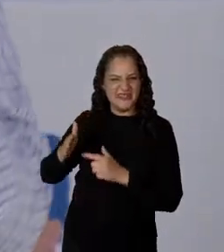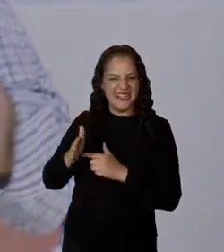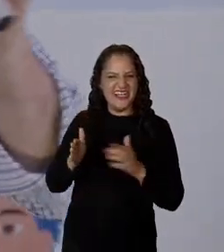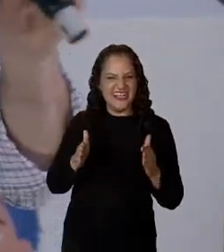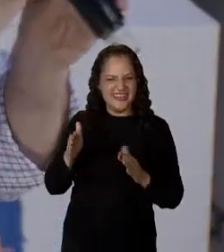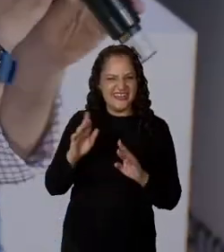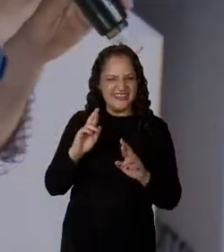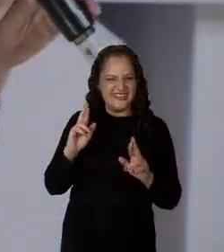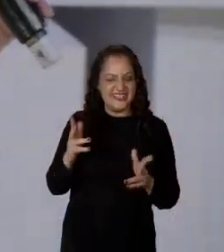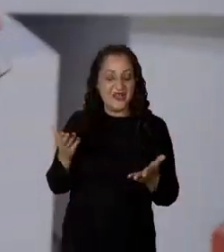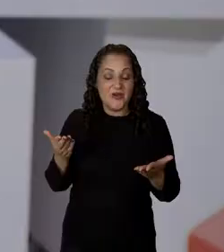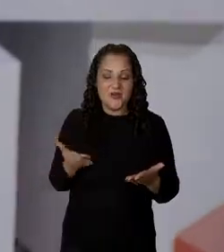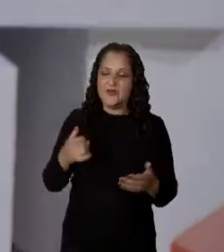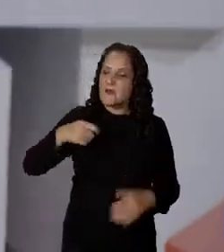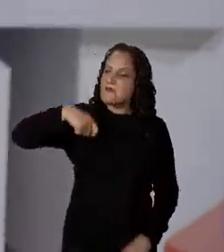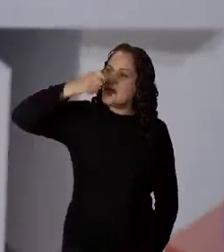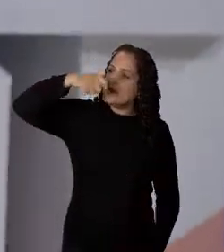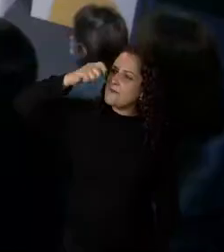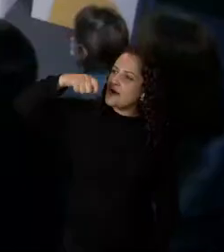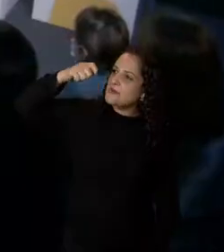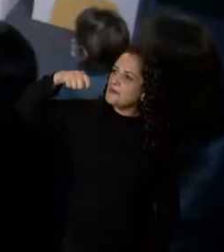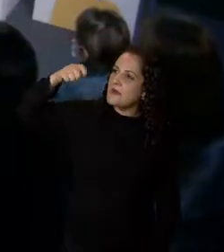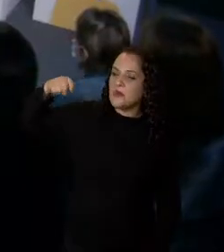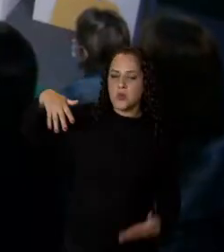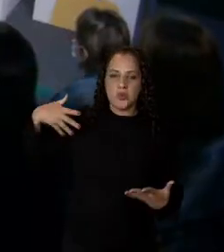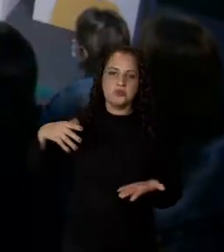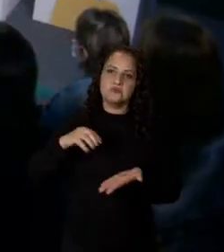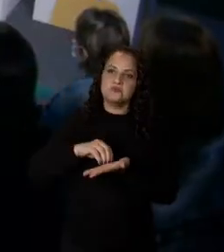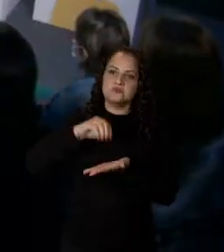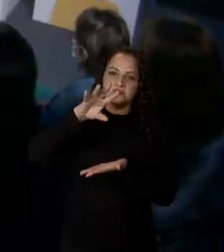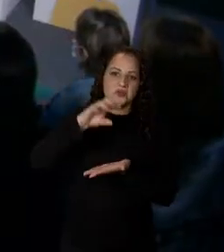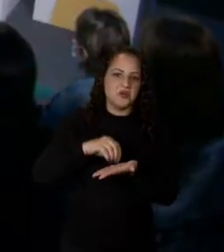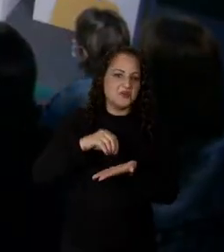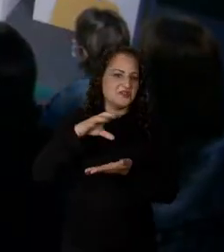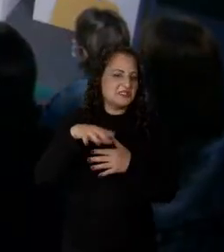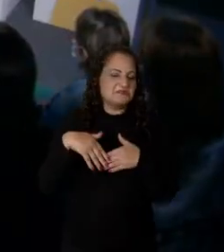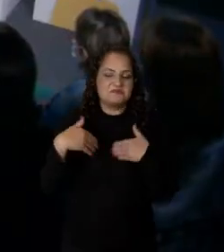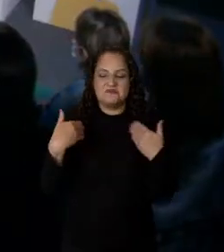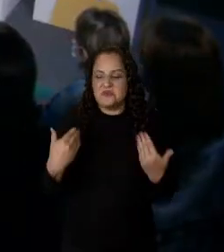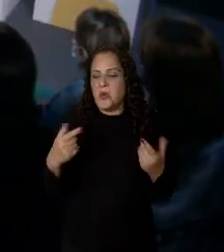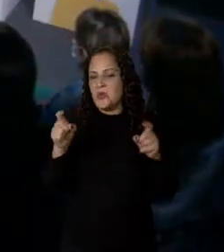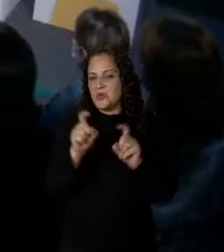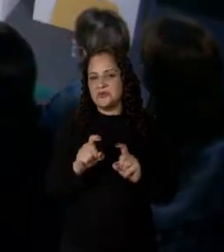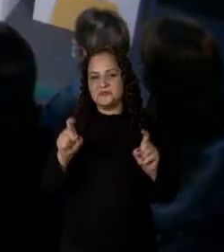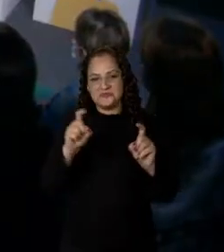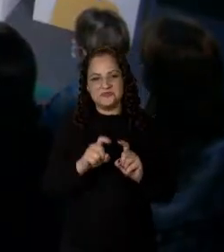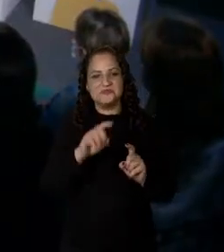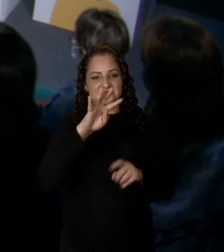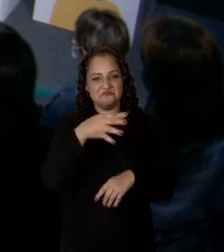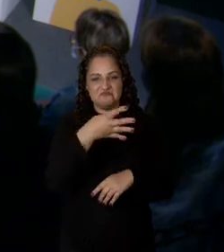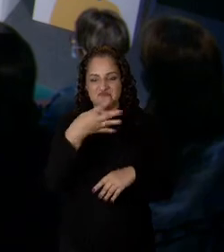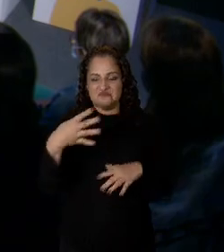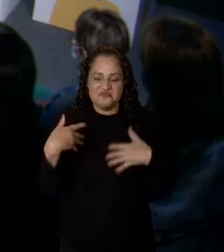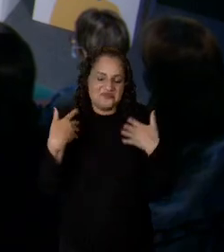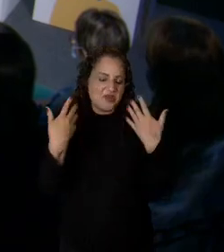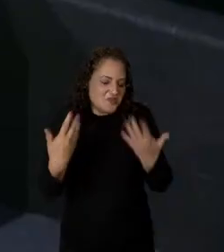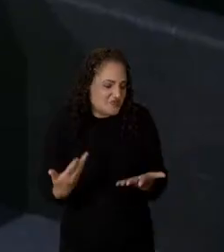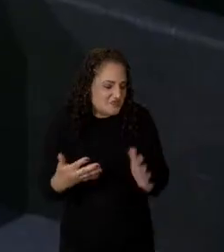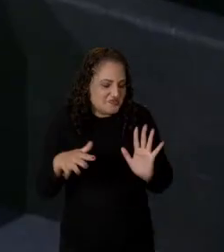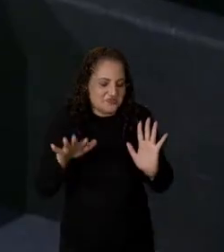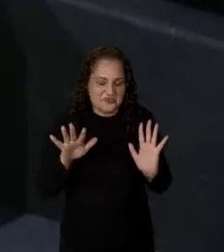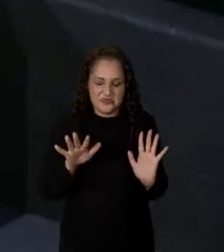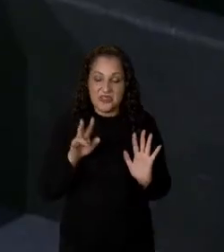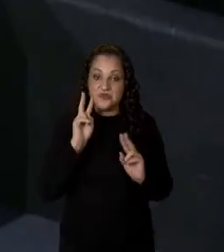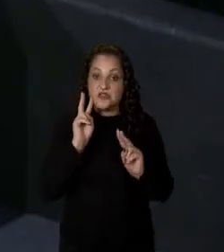tem! Que o professor põe na lousa, ou no projetor, ou no PowerPoint, onde quer que seja, mas vocês conseguem visualizar, na